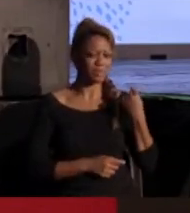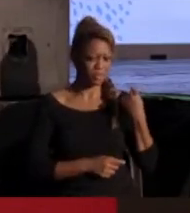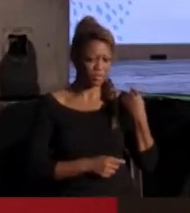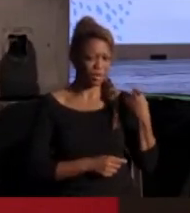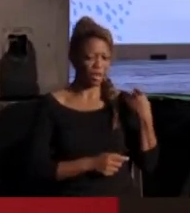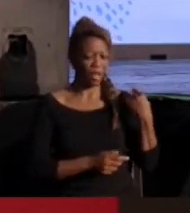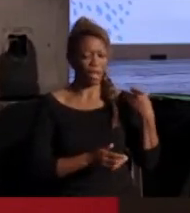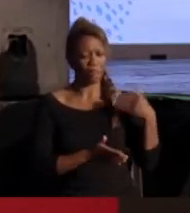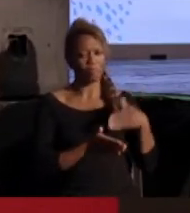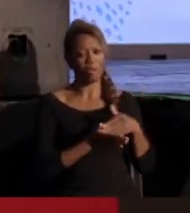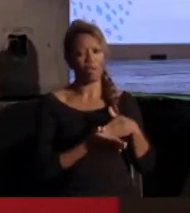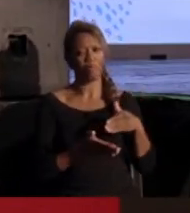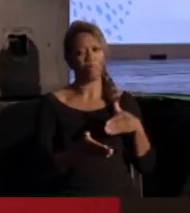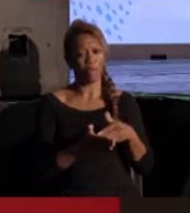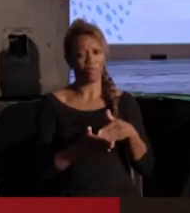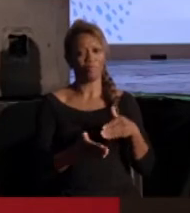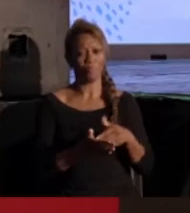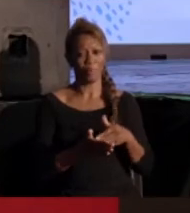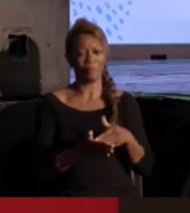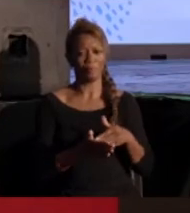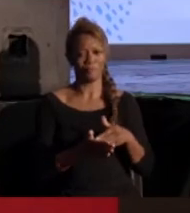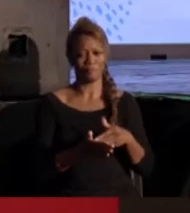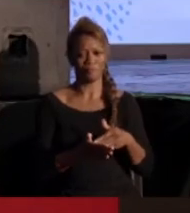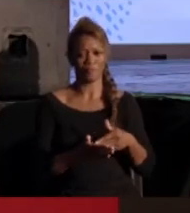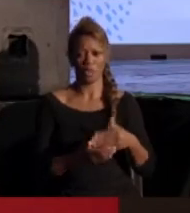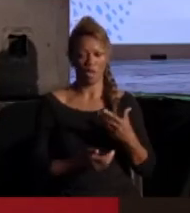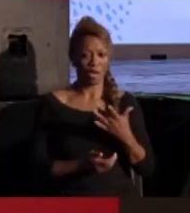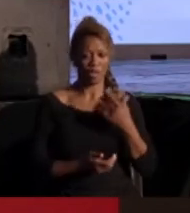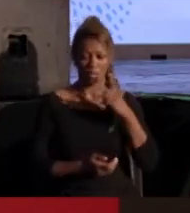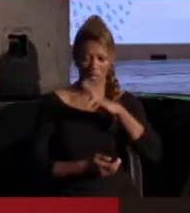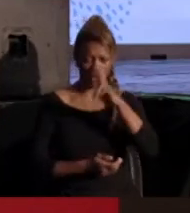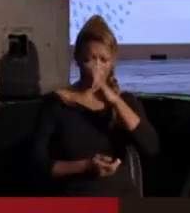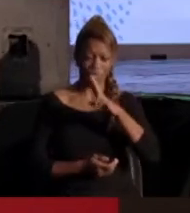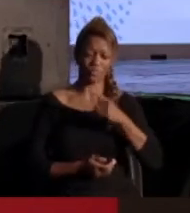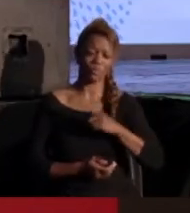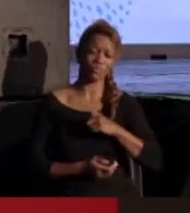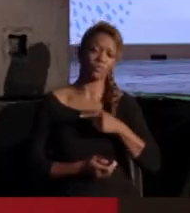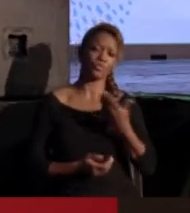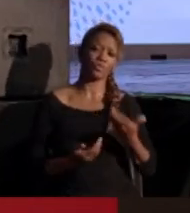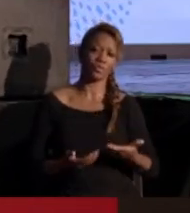da ditadura, eu não tinha claro aquilo lá. Eu me lembro de um dia que eu estava, antes